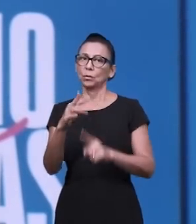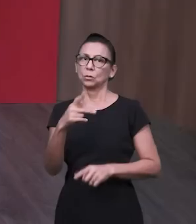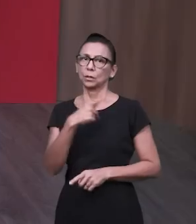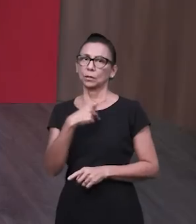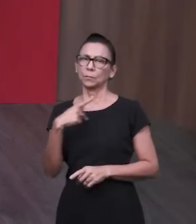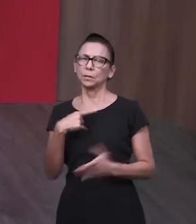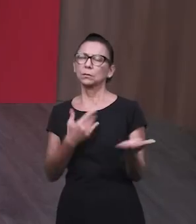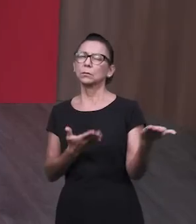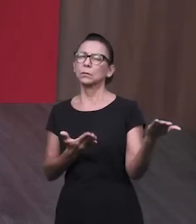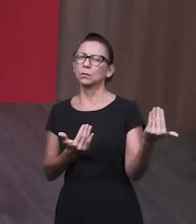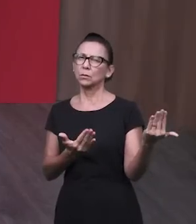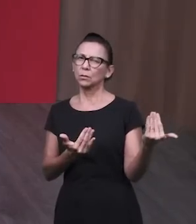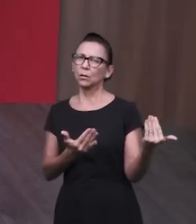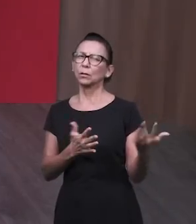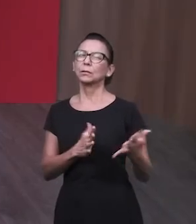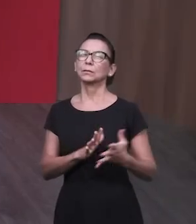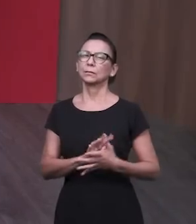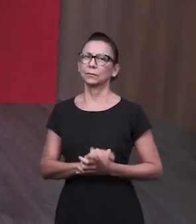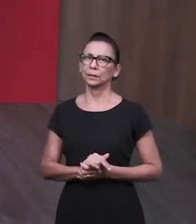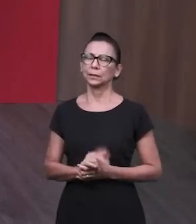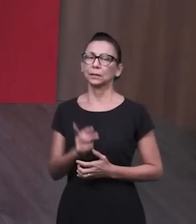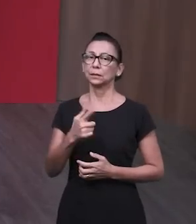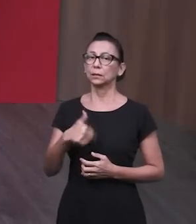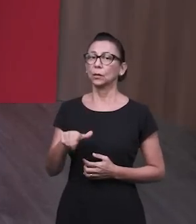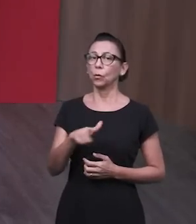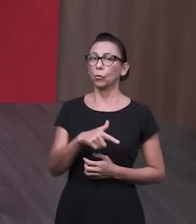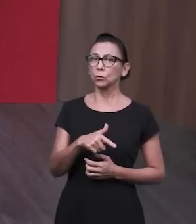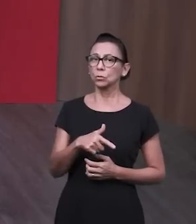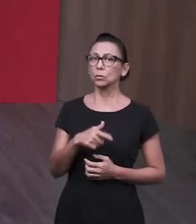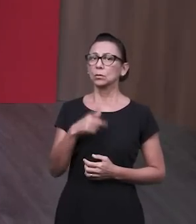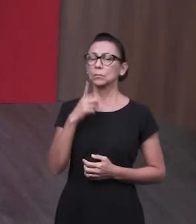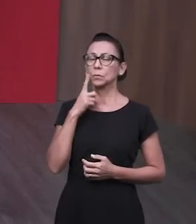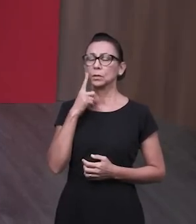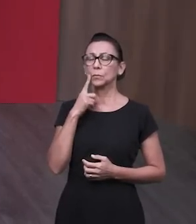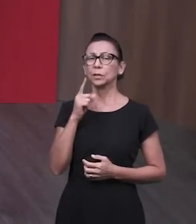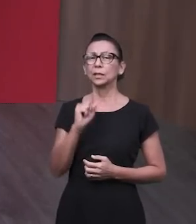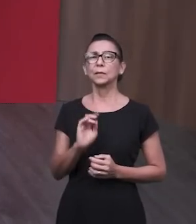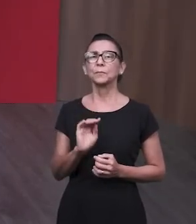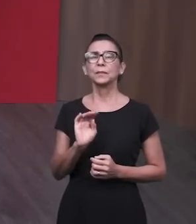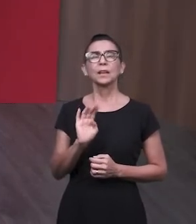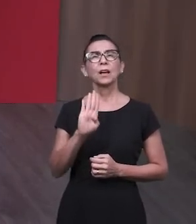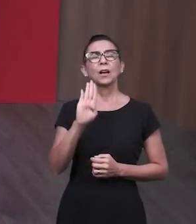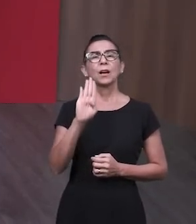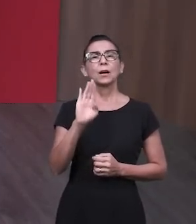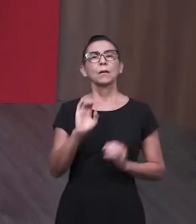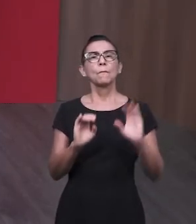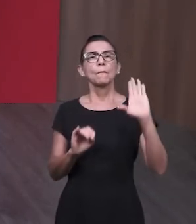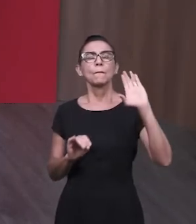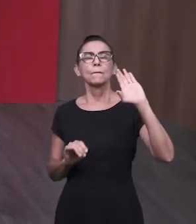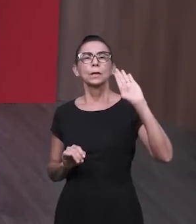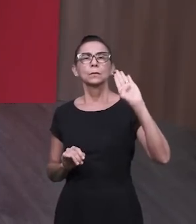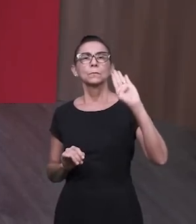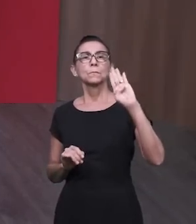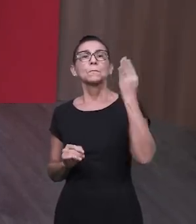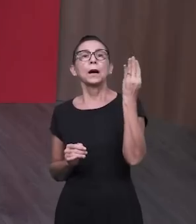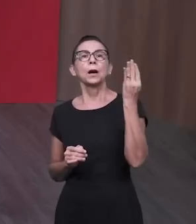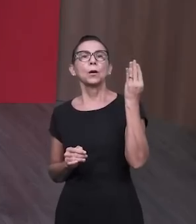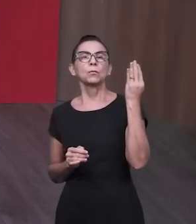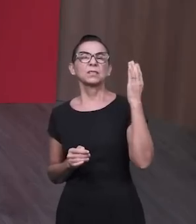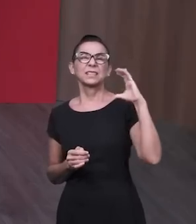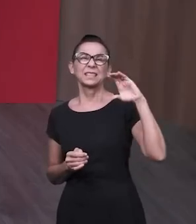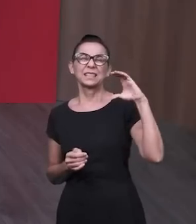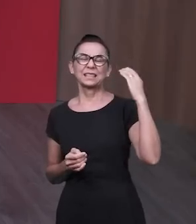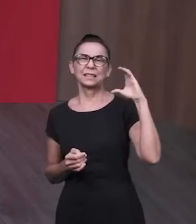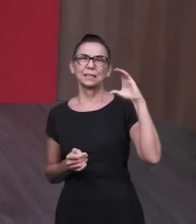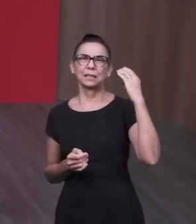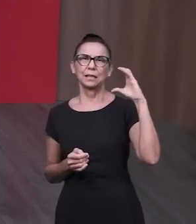serve hoje para todos nós, aquilo que poderíamos classificar como a falsa ciência, ou falsamente